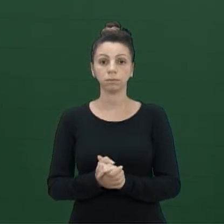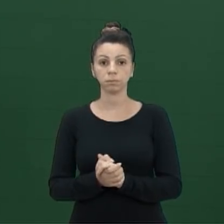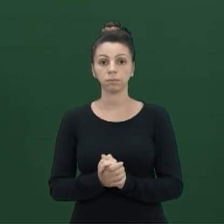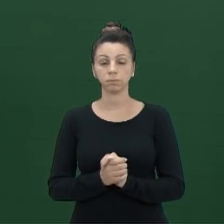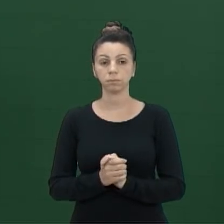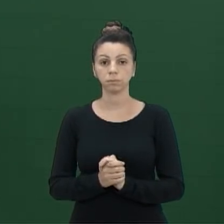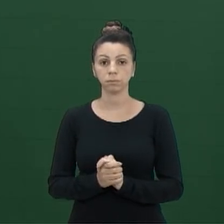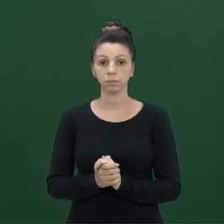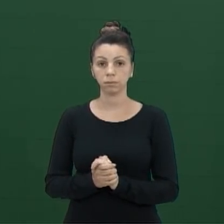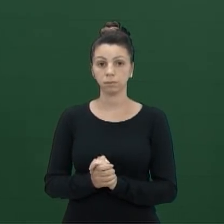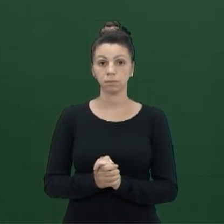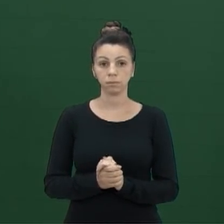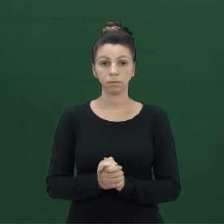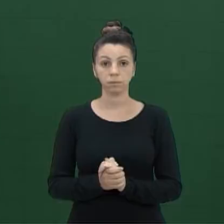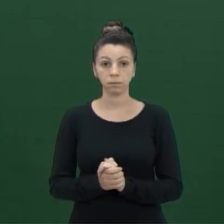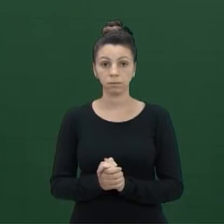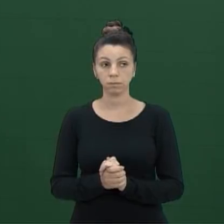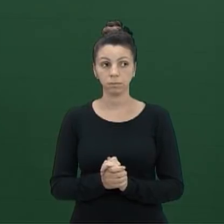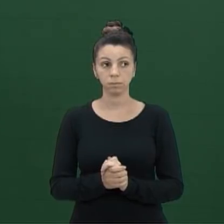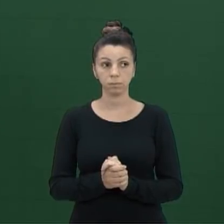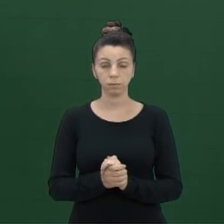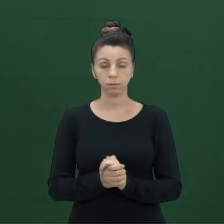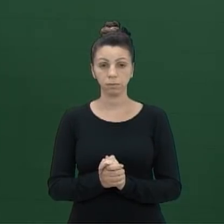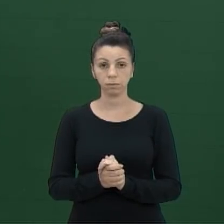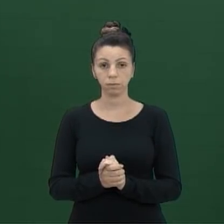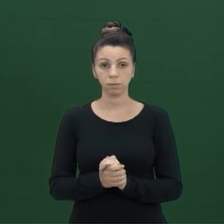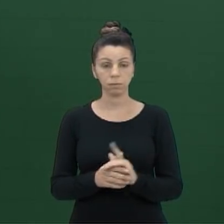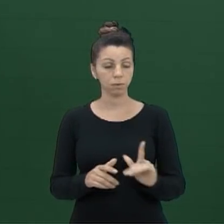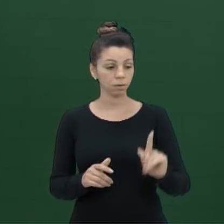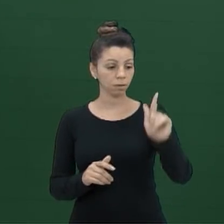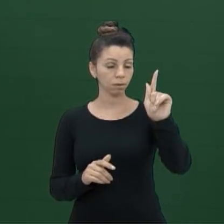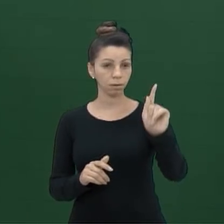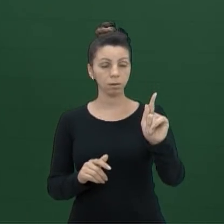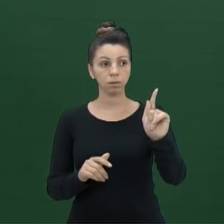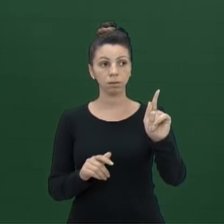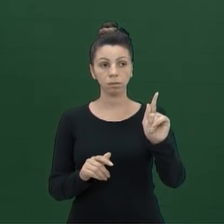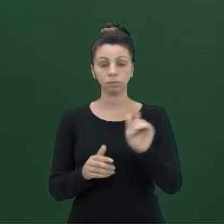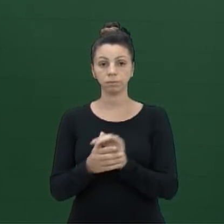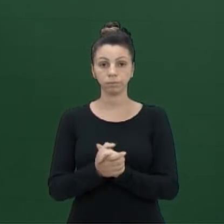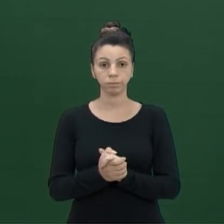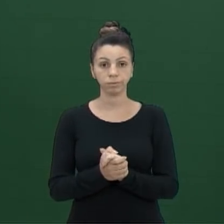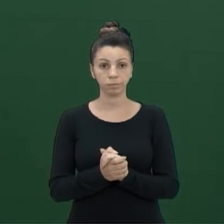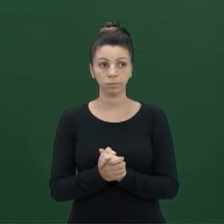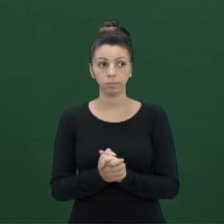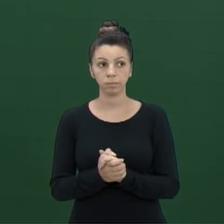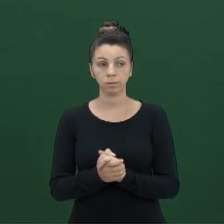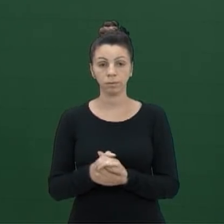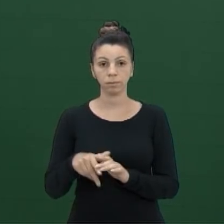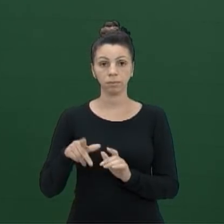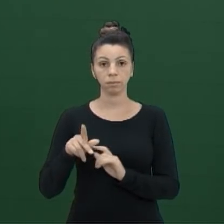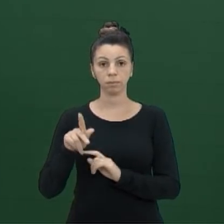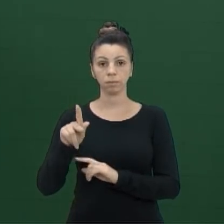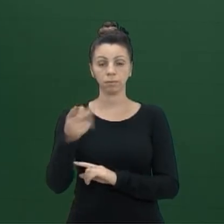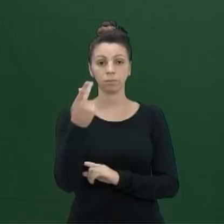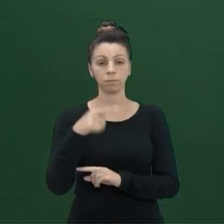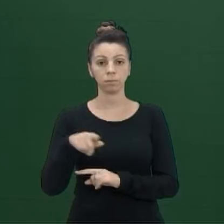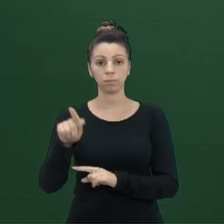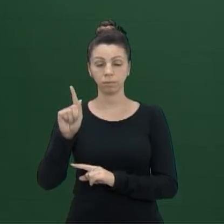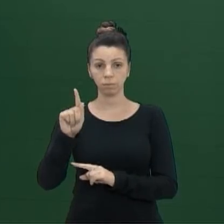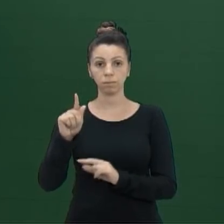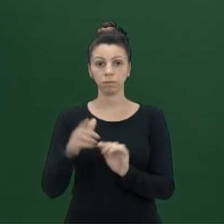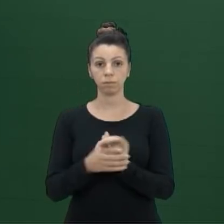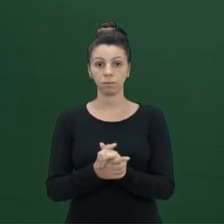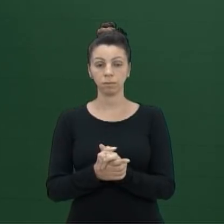tabela a quilograma, do lado da tabela a gente tinha a hectograma, do lado da tabela a gente tinha